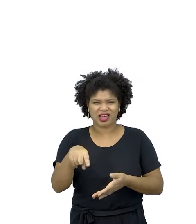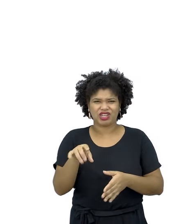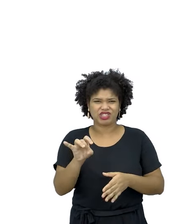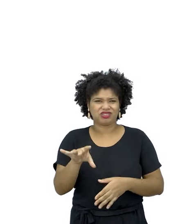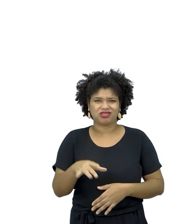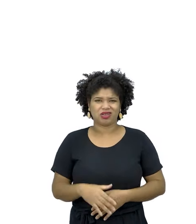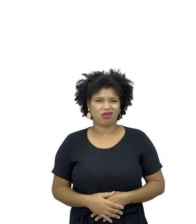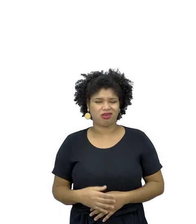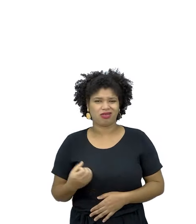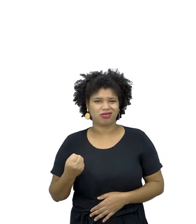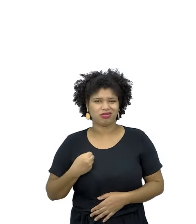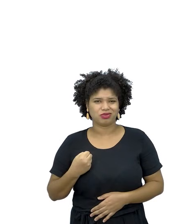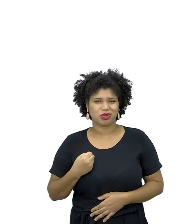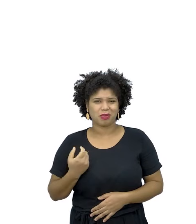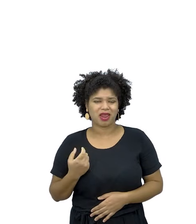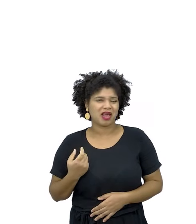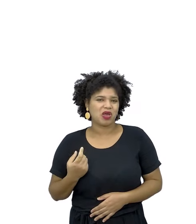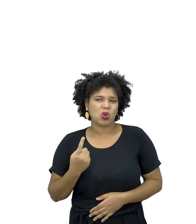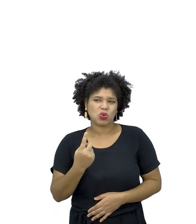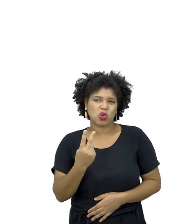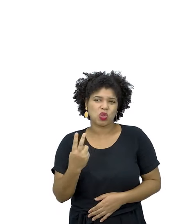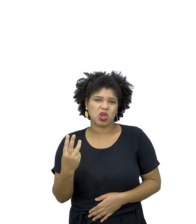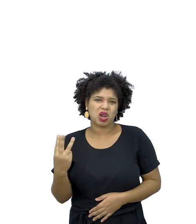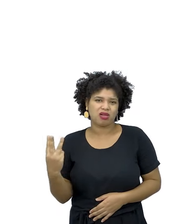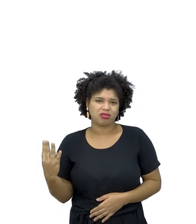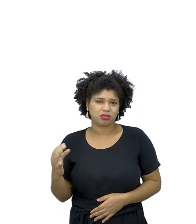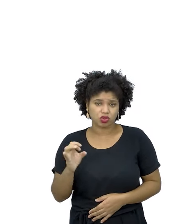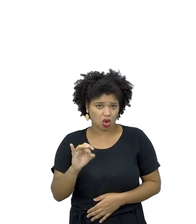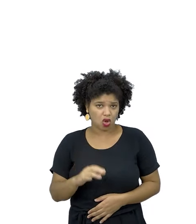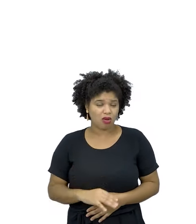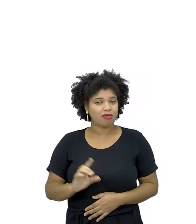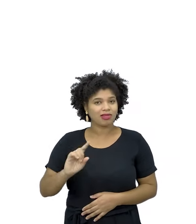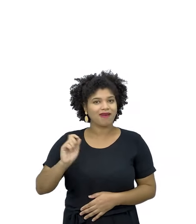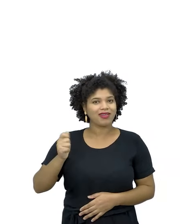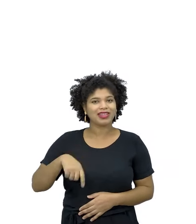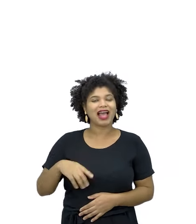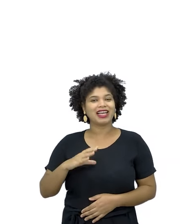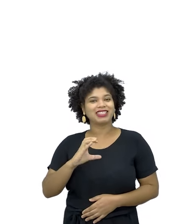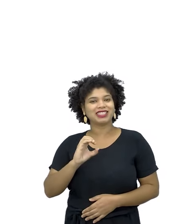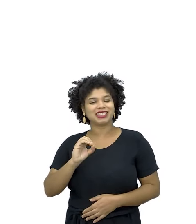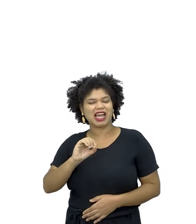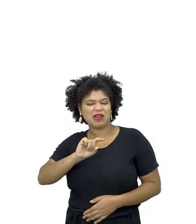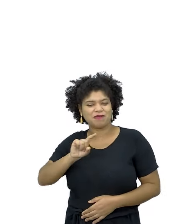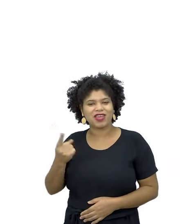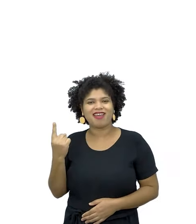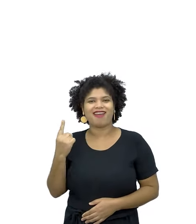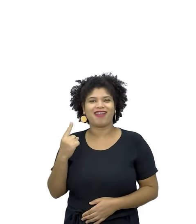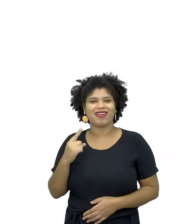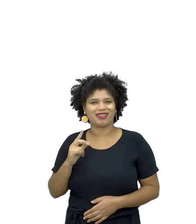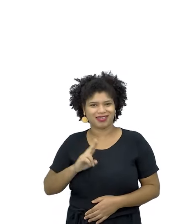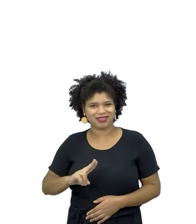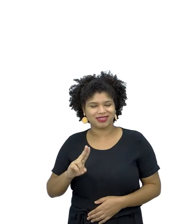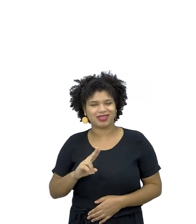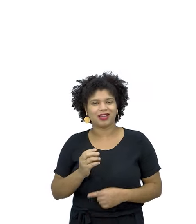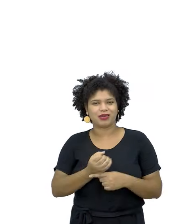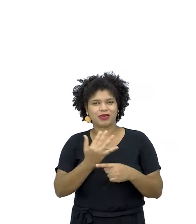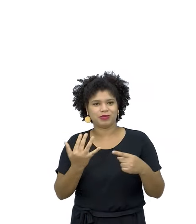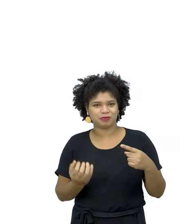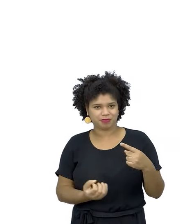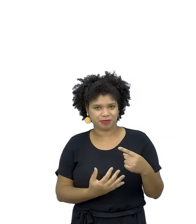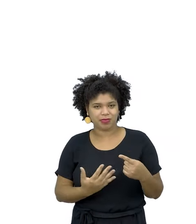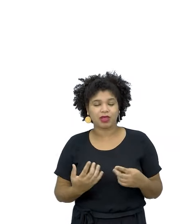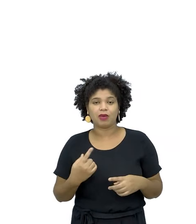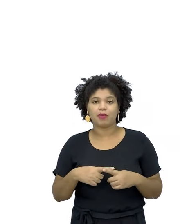os conjuntos naturais e os números inteiros. Vamos trabalhar sim com o conjunto dos números racionais e irracionais. Vamos lembrar que eu tenho tanto a